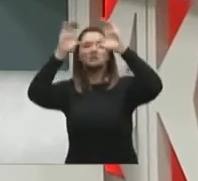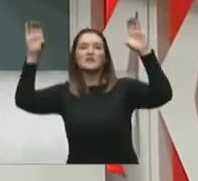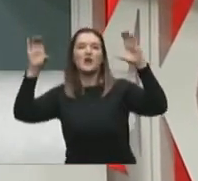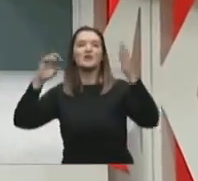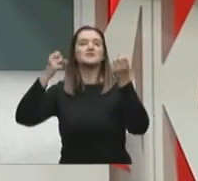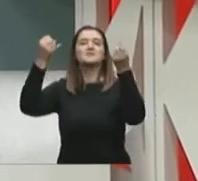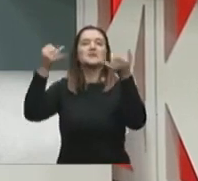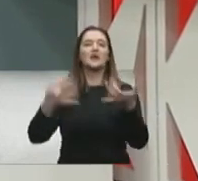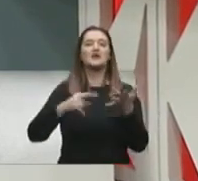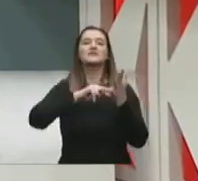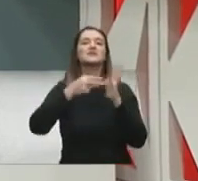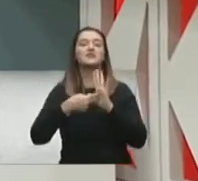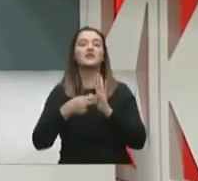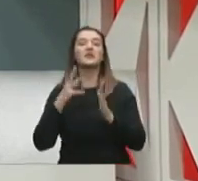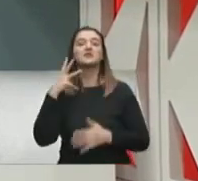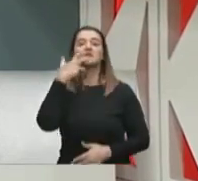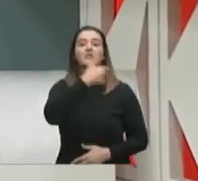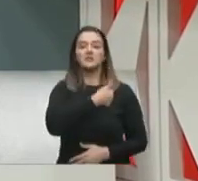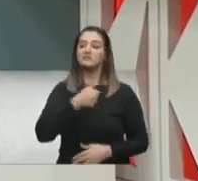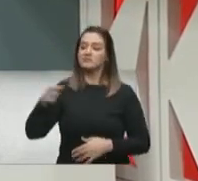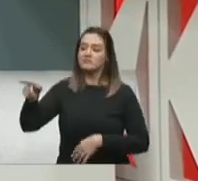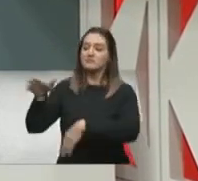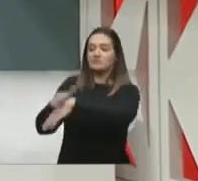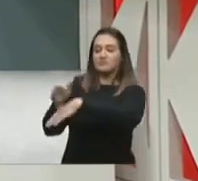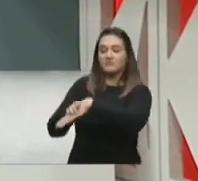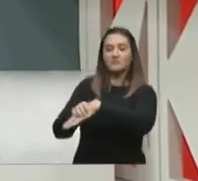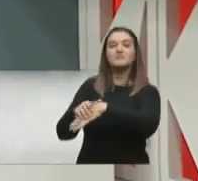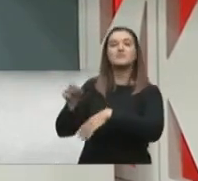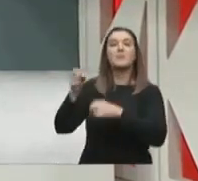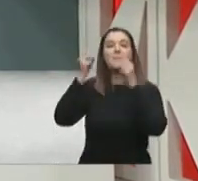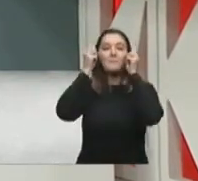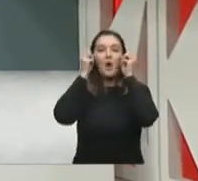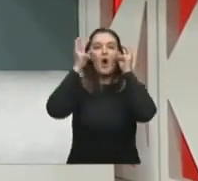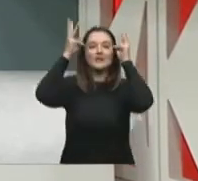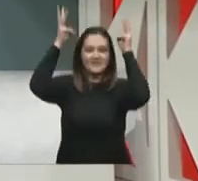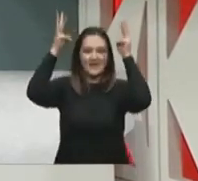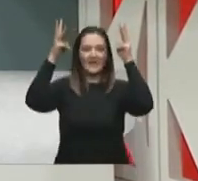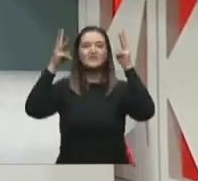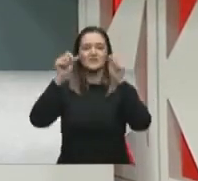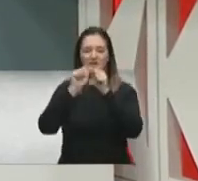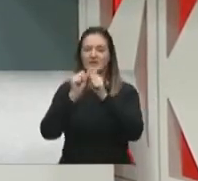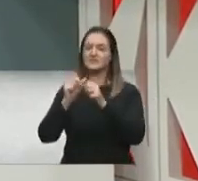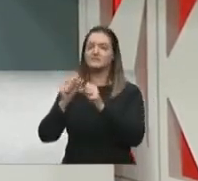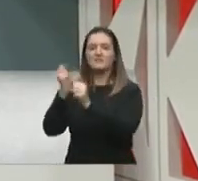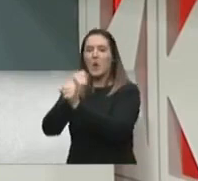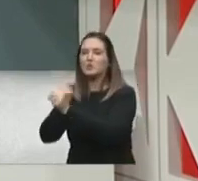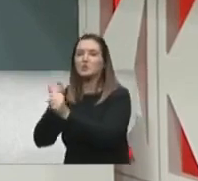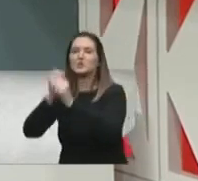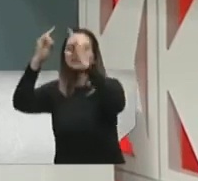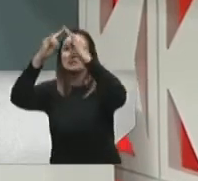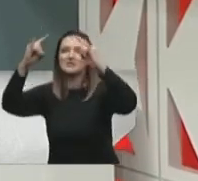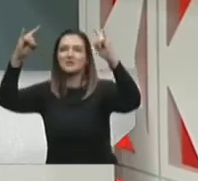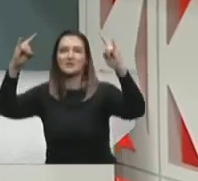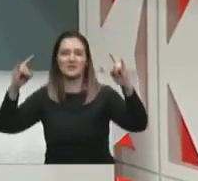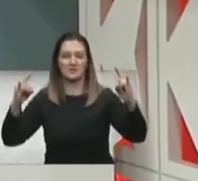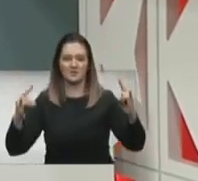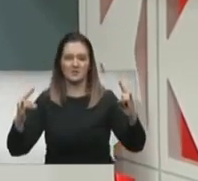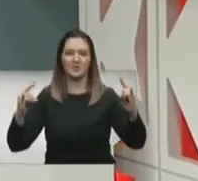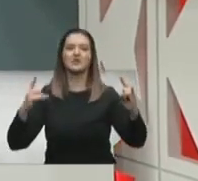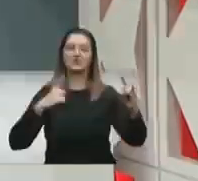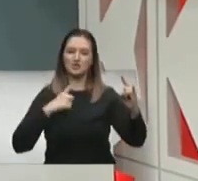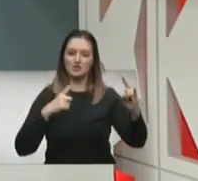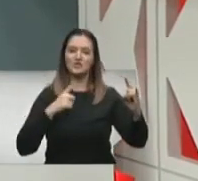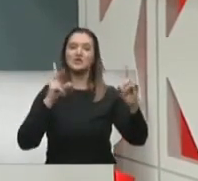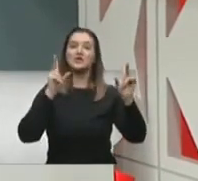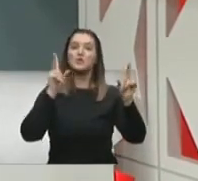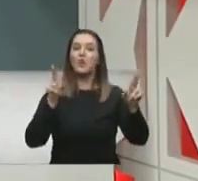E foi por isso que Deus mandou fazer um santuário. E Moisés construiu um santuário, Êxodo 25, verso 8. Esse santuário construído por Moisés era